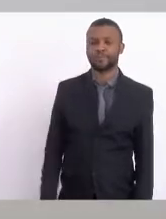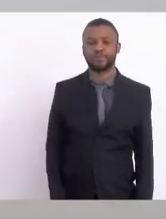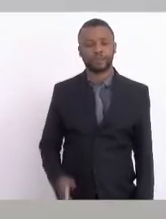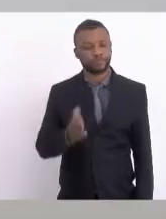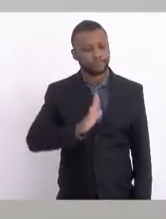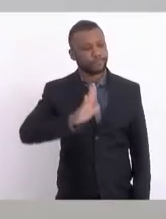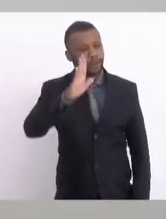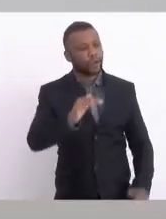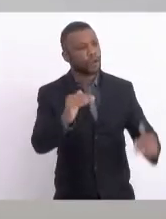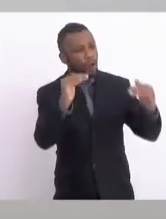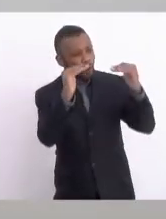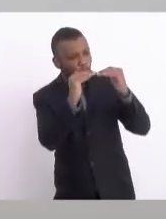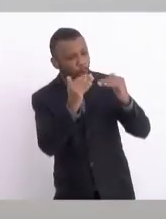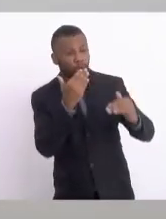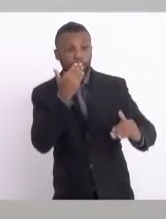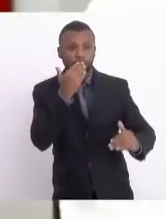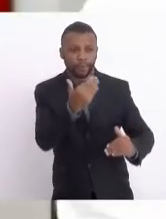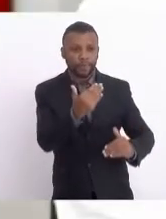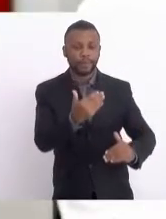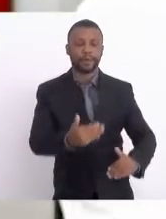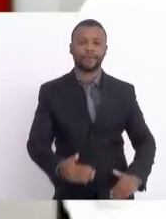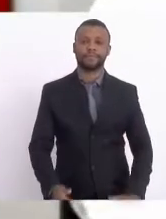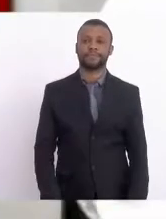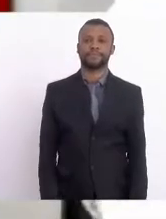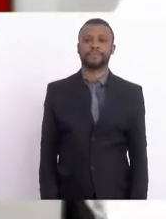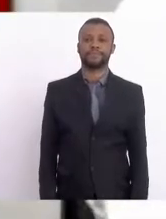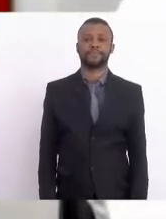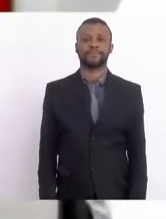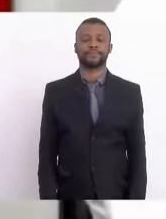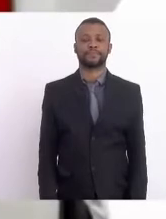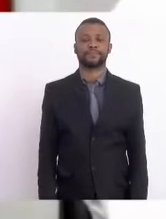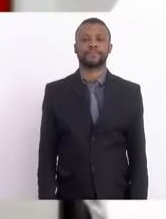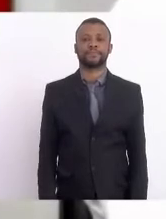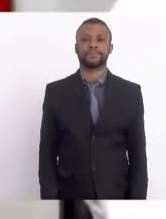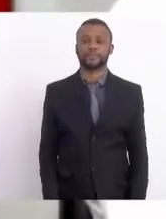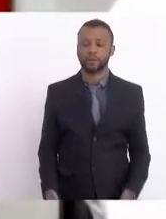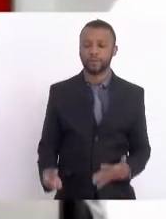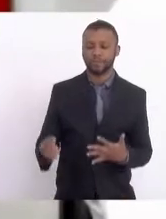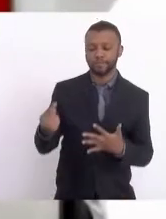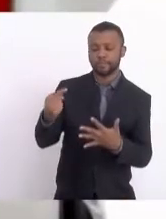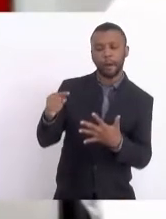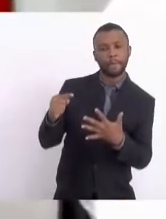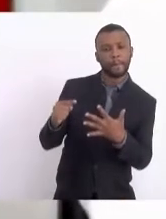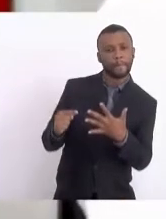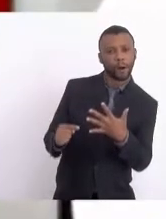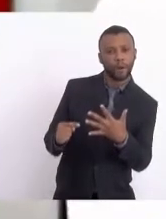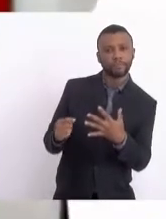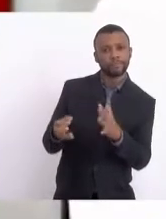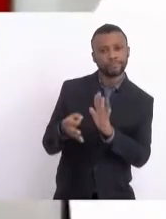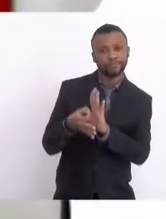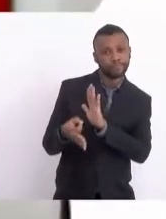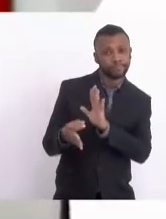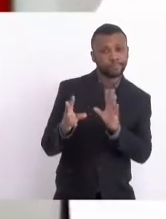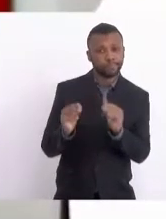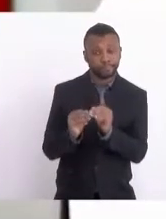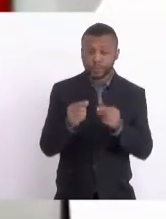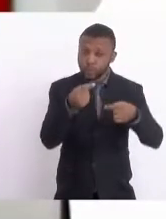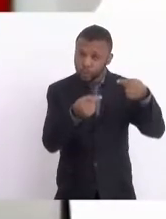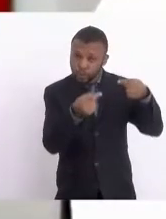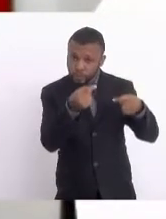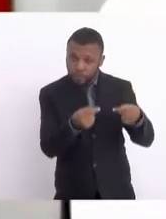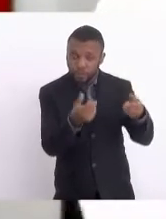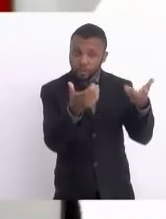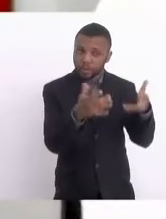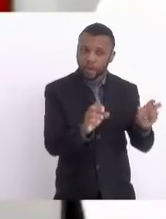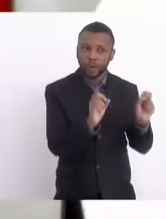Favorável, tia Ju. Com os pareceres emitidos em discussão. Com os pareceres emitidos em discussão. Não havendo quem queira discutir, apresente proposta,